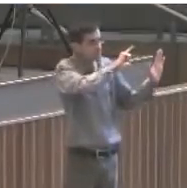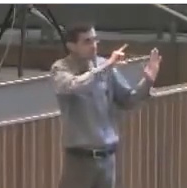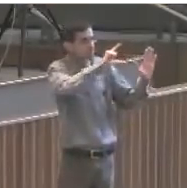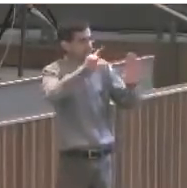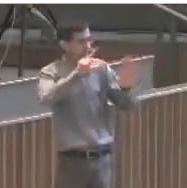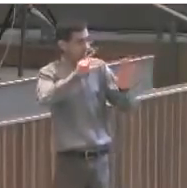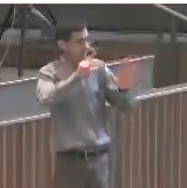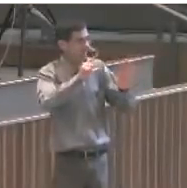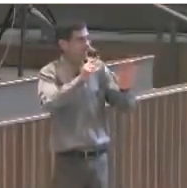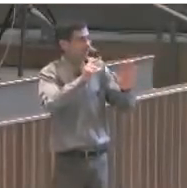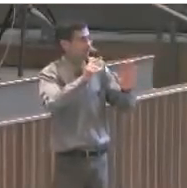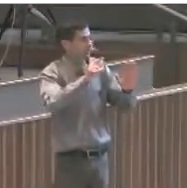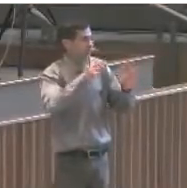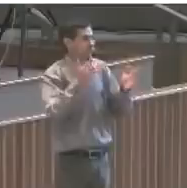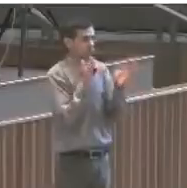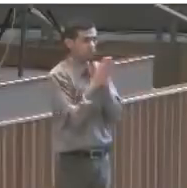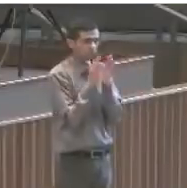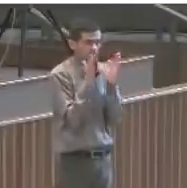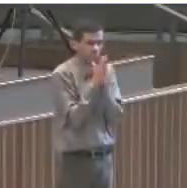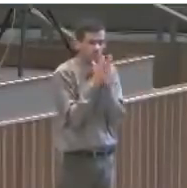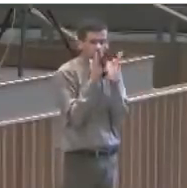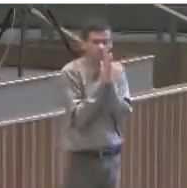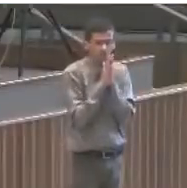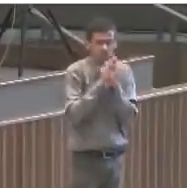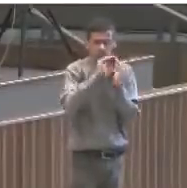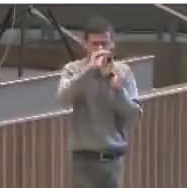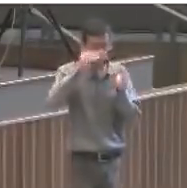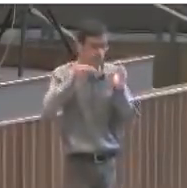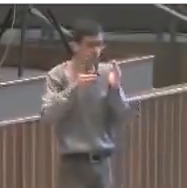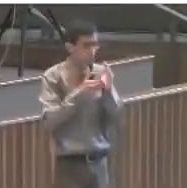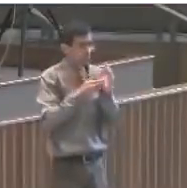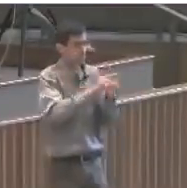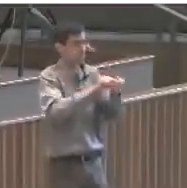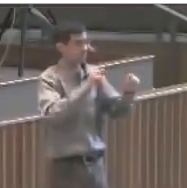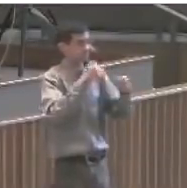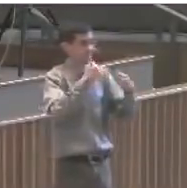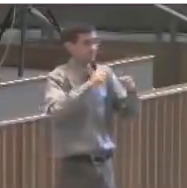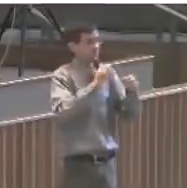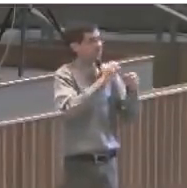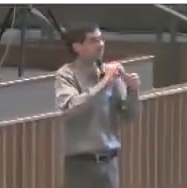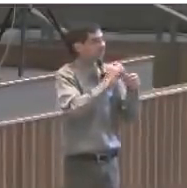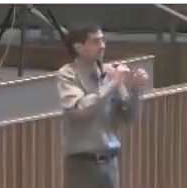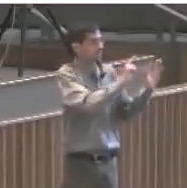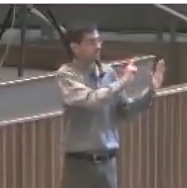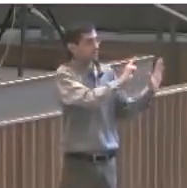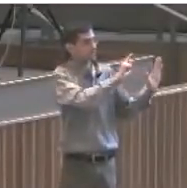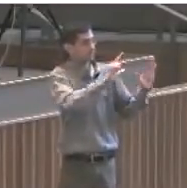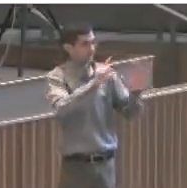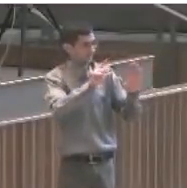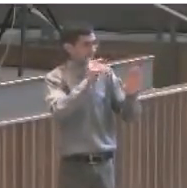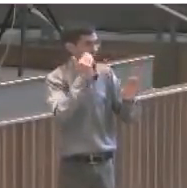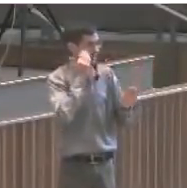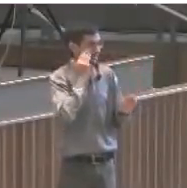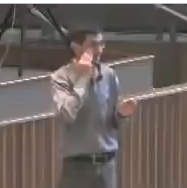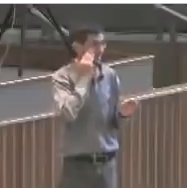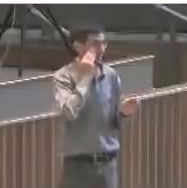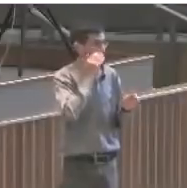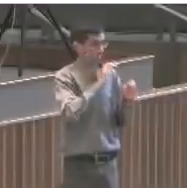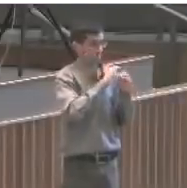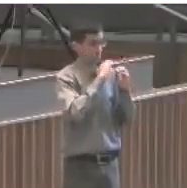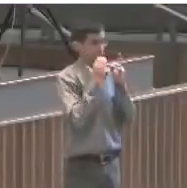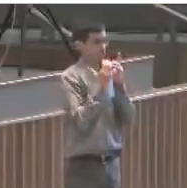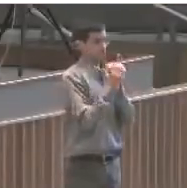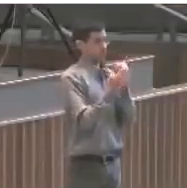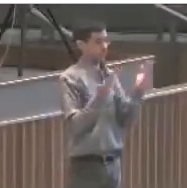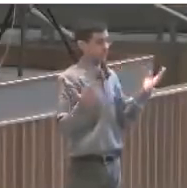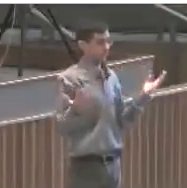honrar olhe os compromissos e as decisões que você precisa tomar nessa semana e você nesse culto pode se